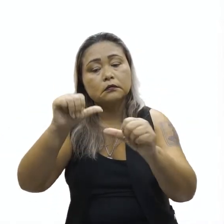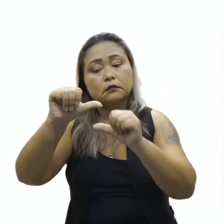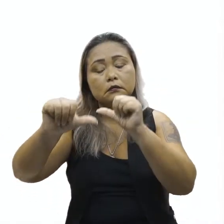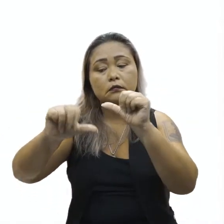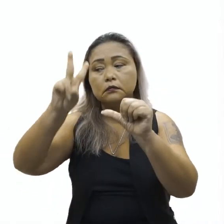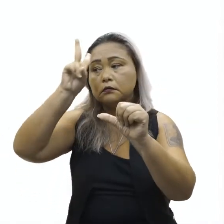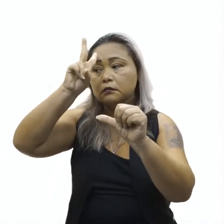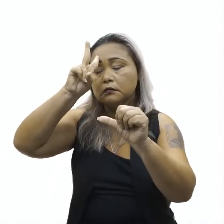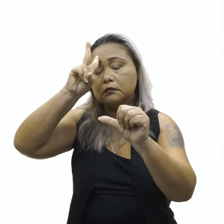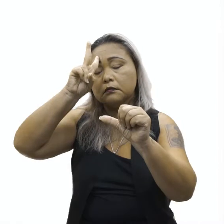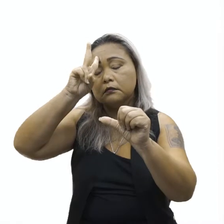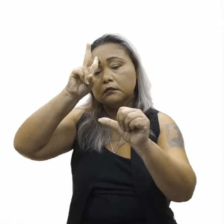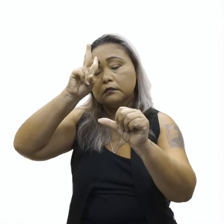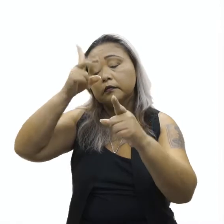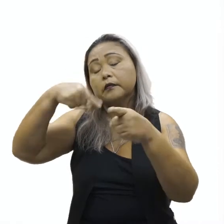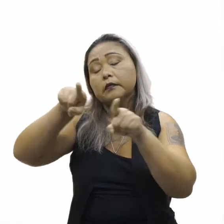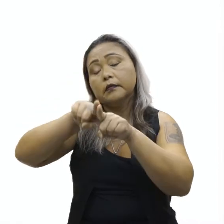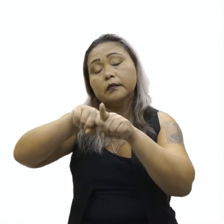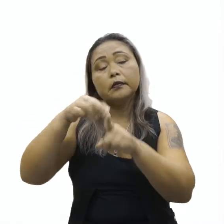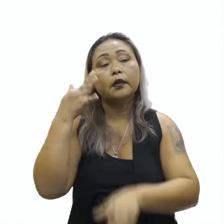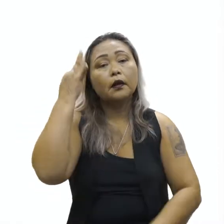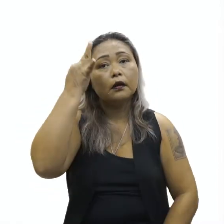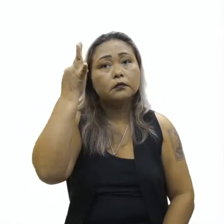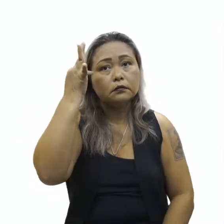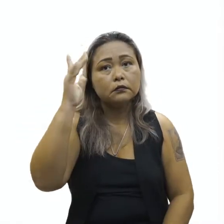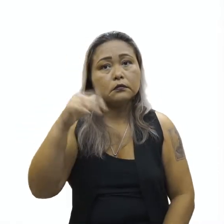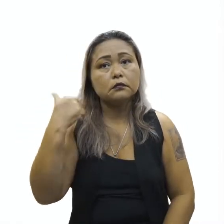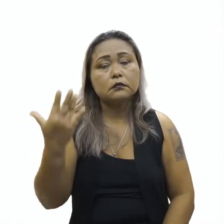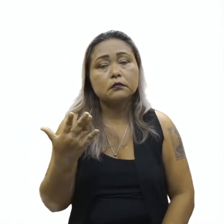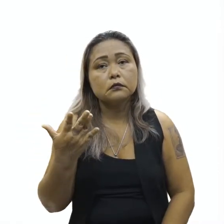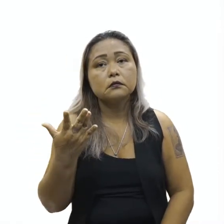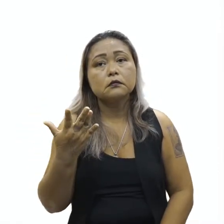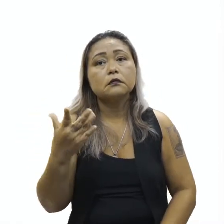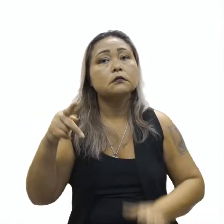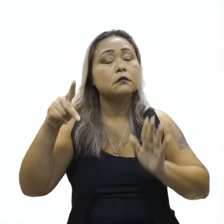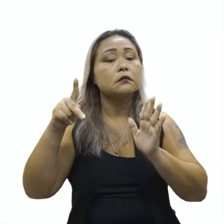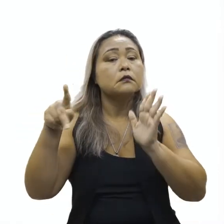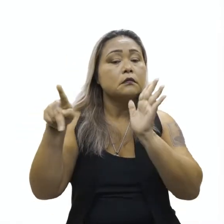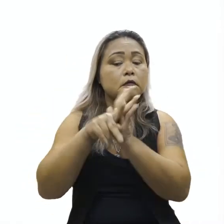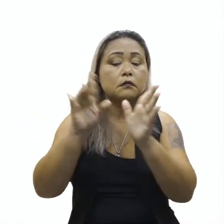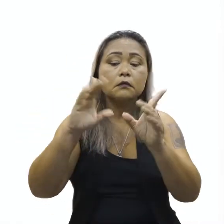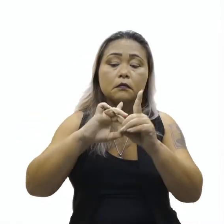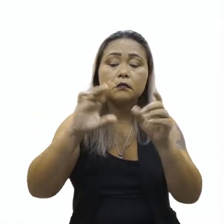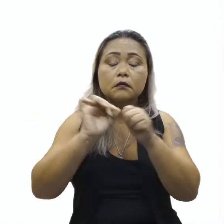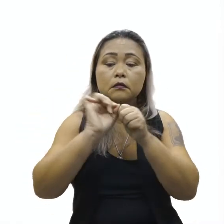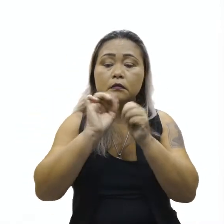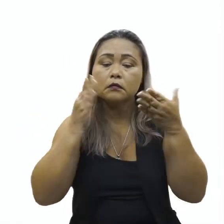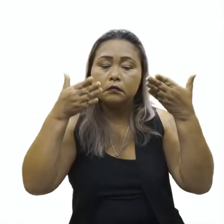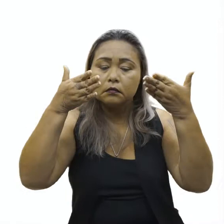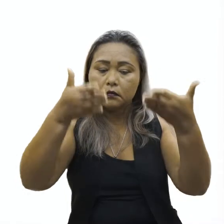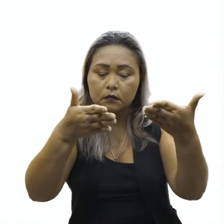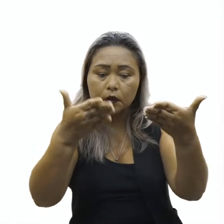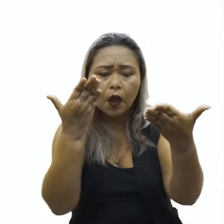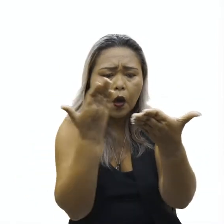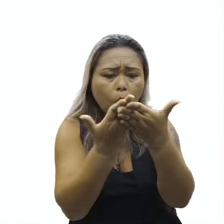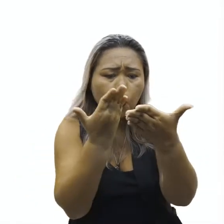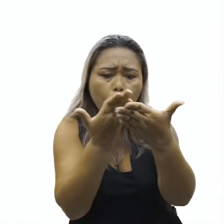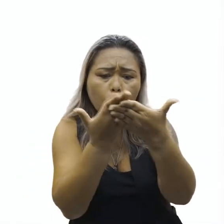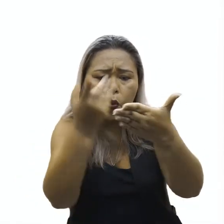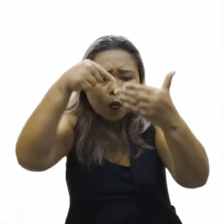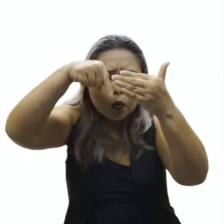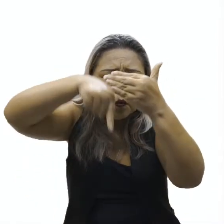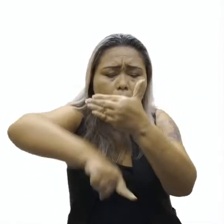históricas e mudanças filosóficas. Aí a própria democracia passou a ser objeto de estudo mais profundo,